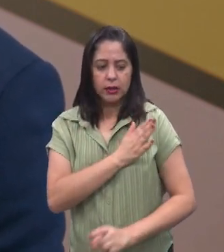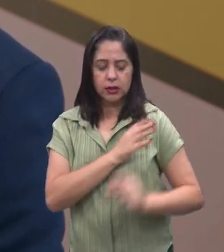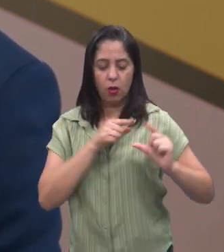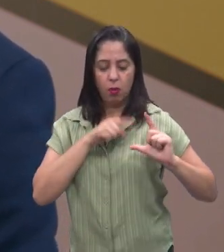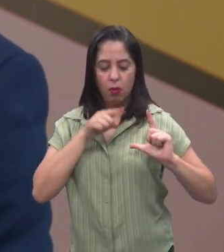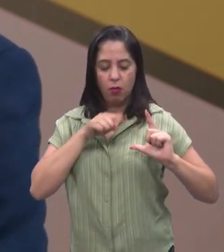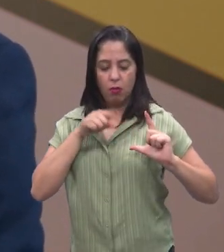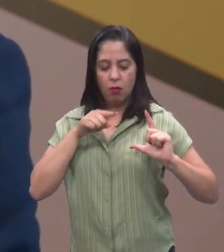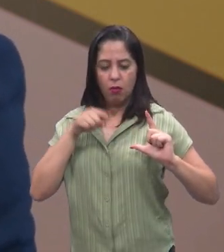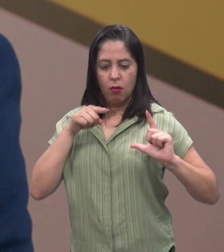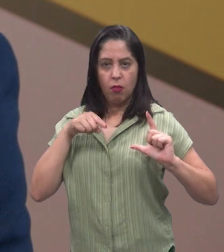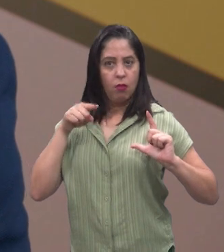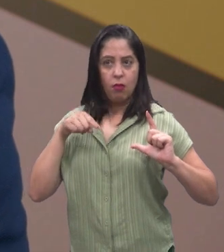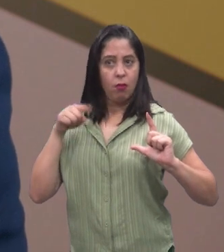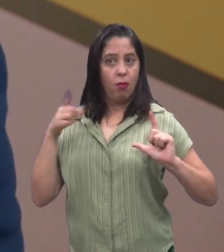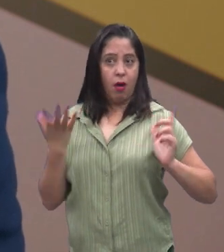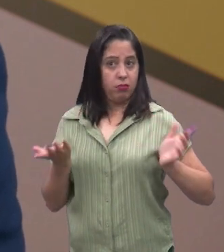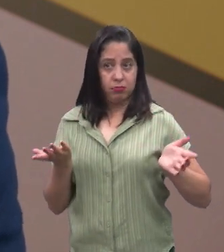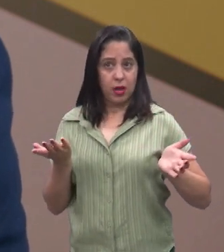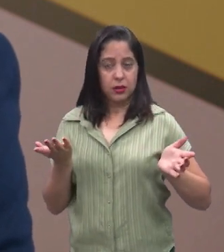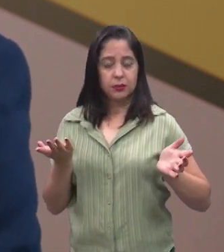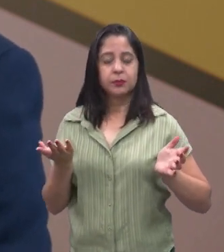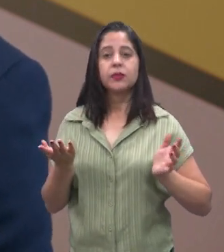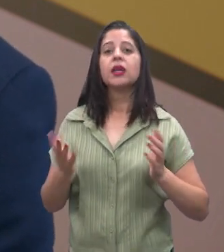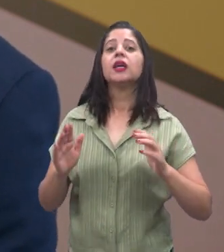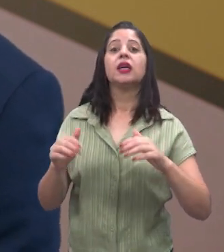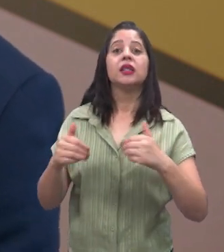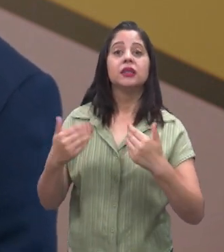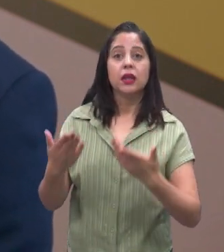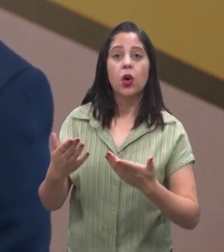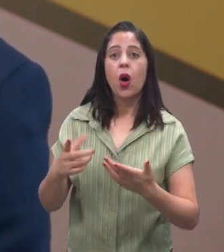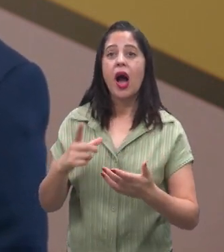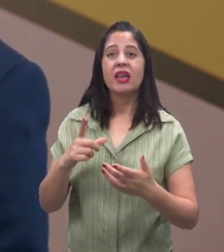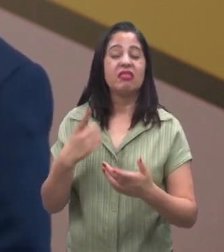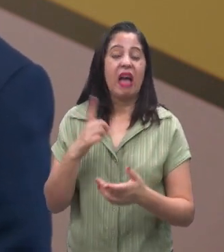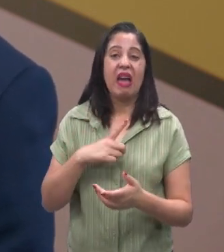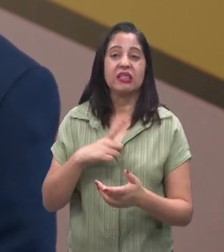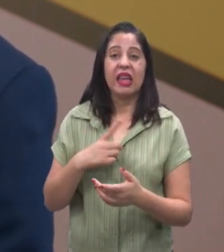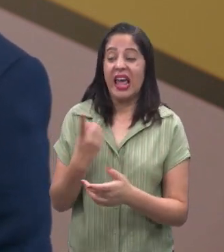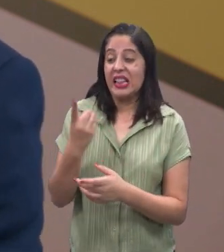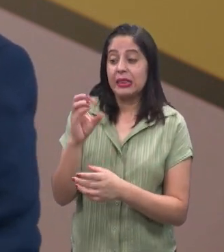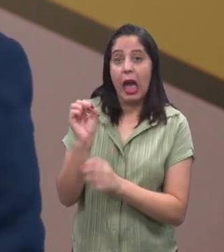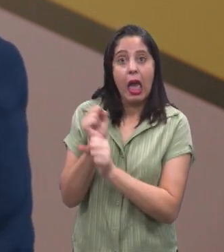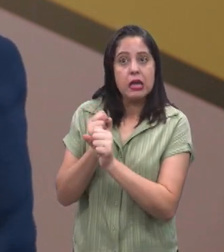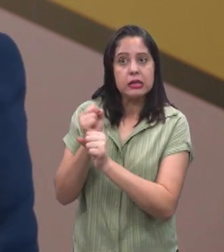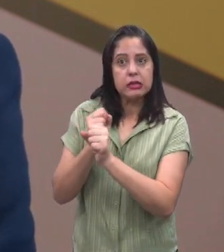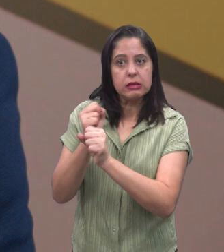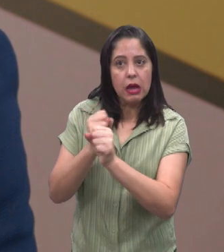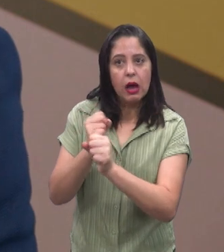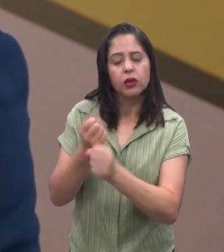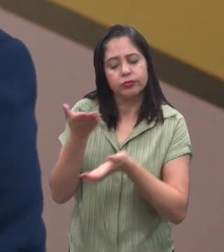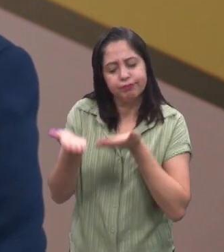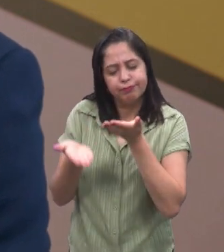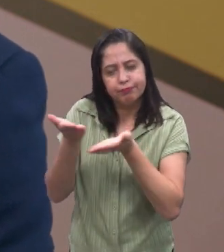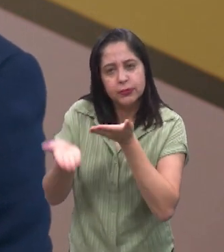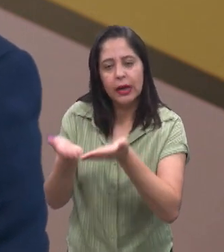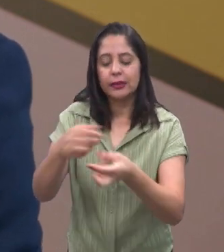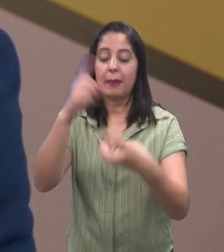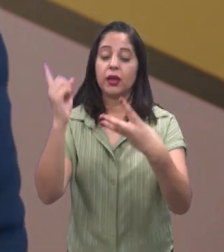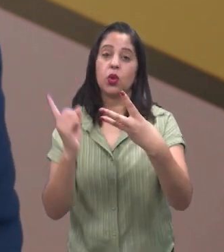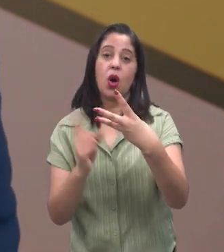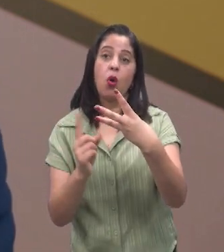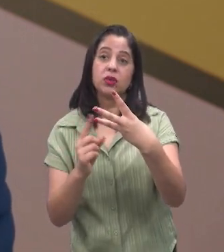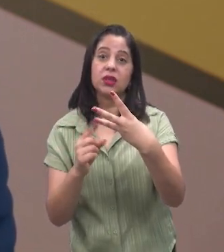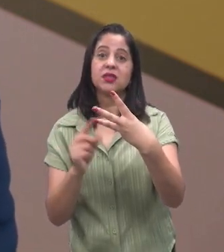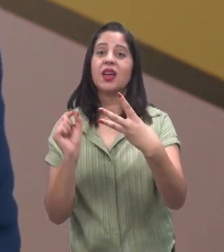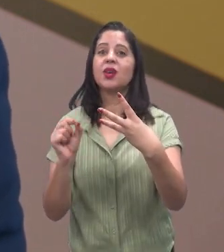antes delas se desenvolverem em situações complexas. E aí você vai ter 1 década ou mais de tempo para poder corrigi-las. E o terceiro aspecto é o que